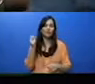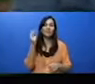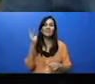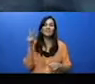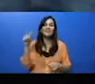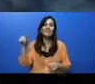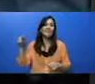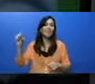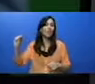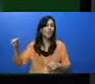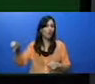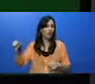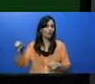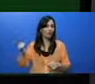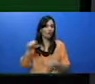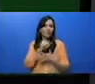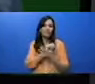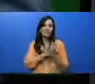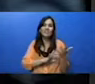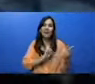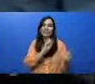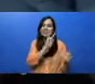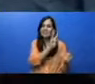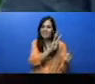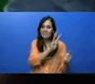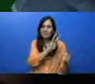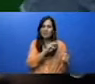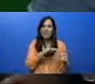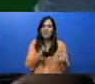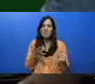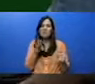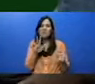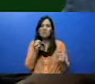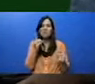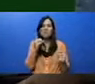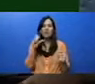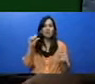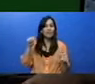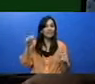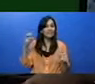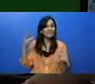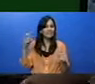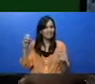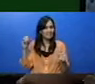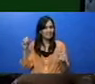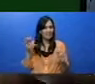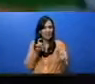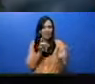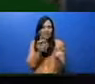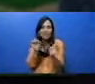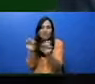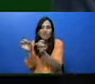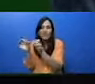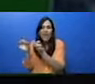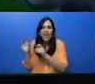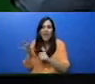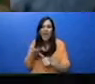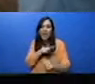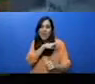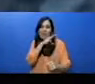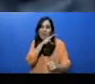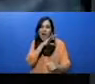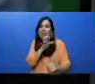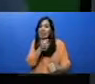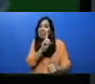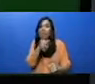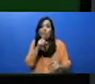279. Exercício 3. Por volta dos anos de 1930, o comércio de animais no Brasil não era